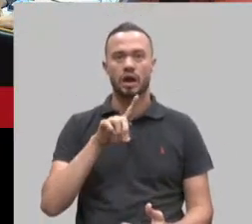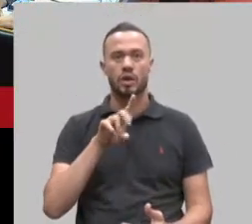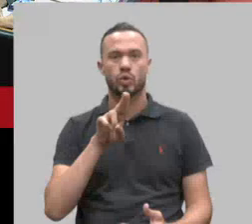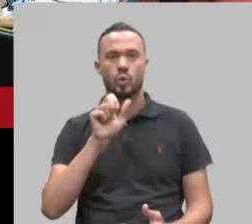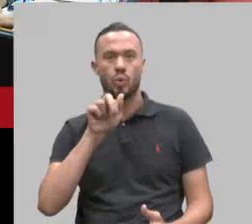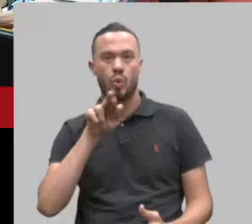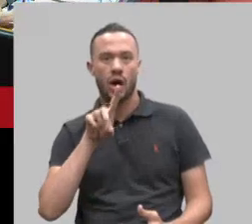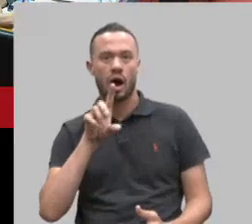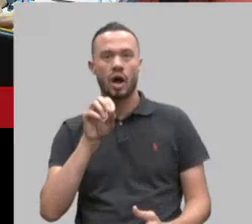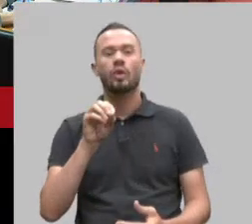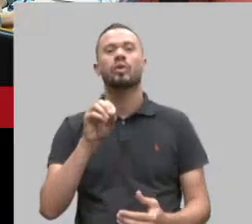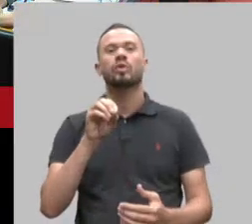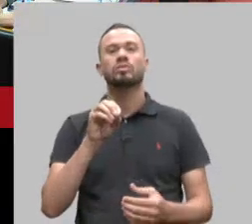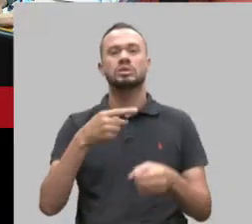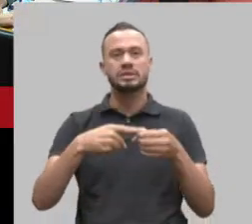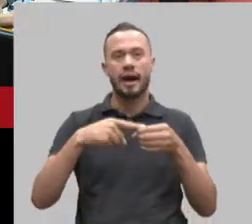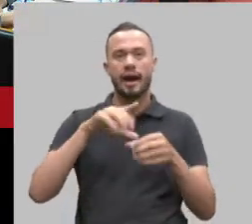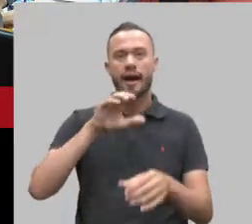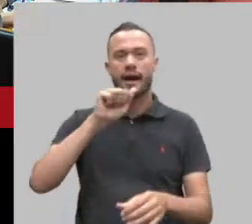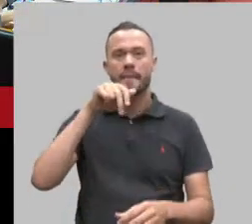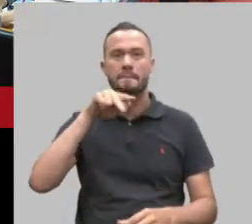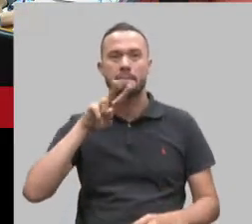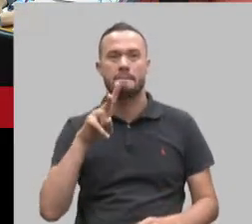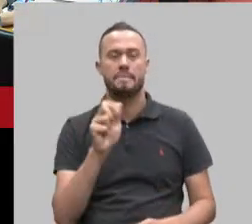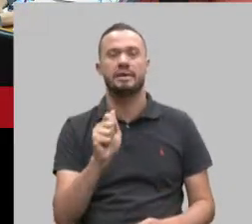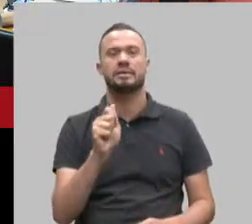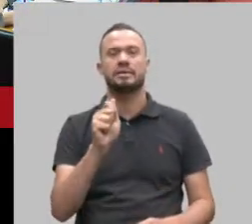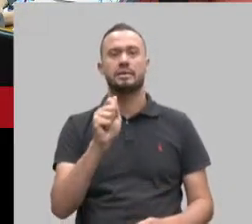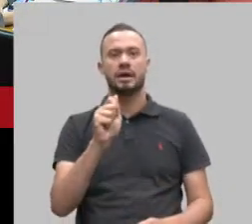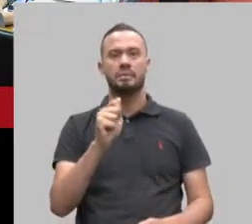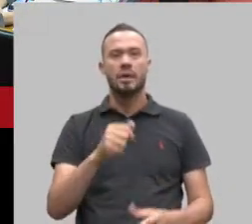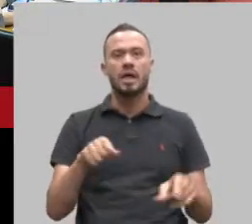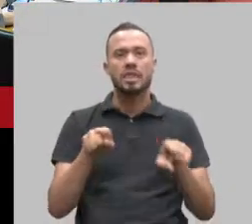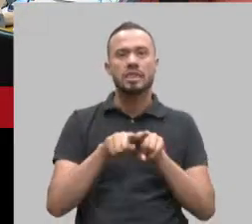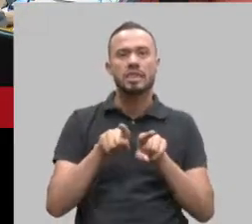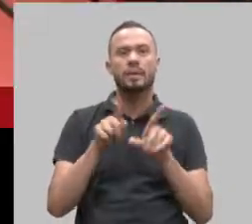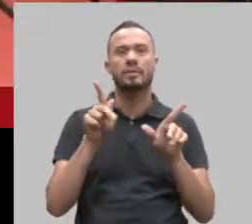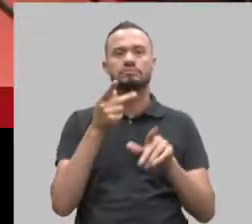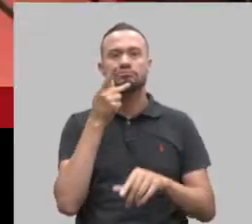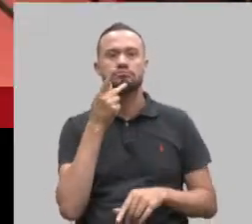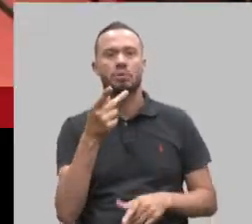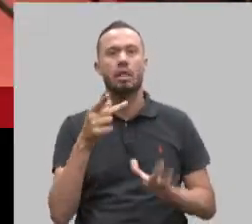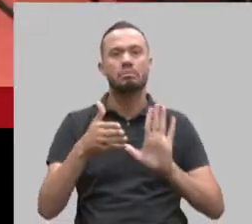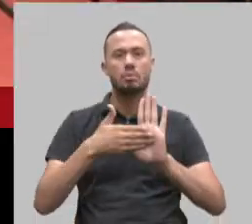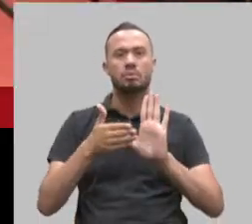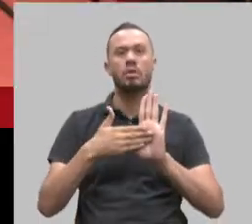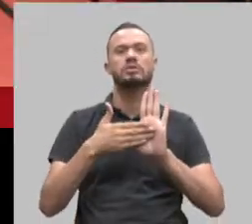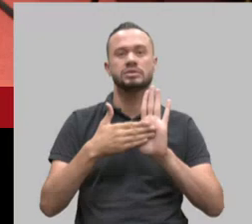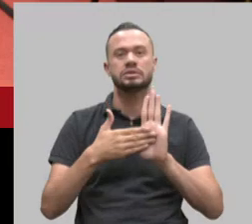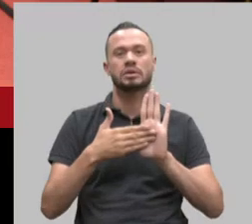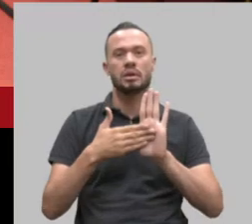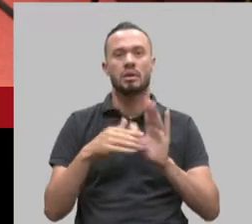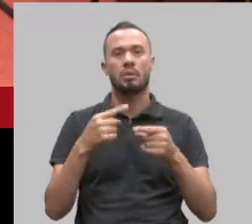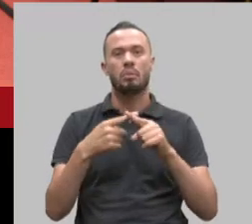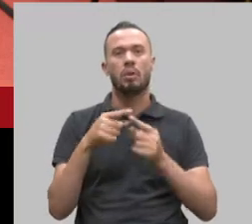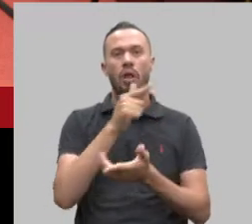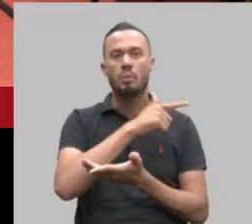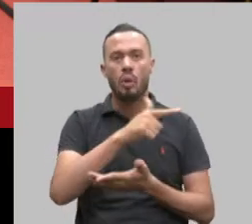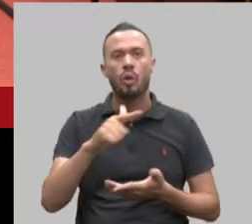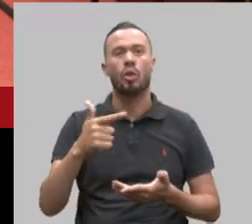campanha po Sul 4 e também venho em defesa dessa proposta assim como os demais jovens que aqui